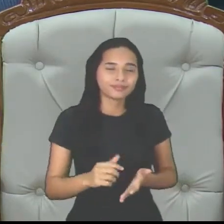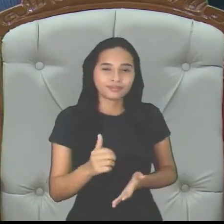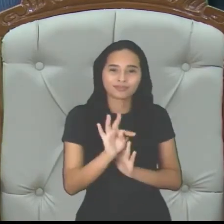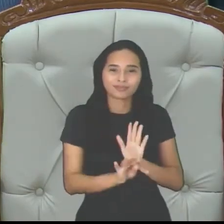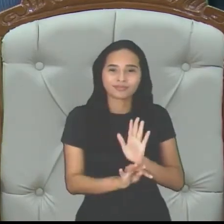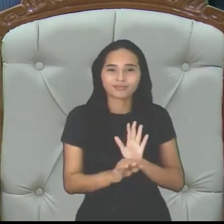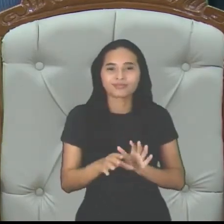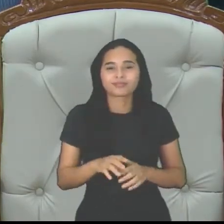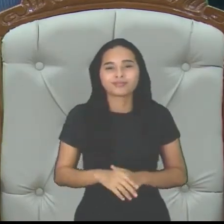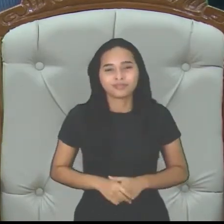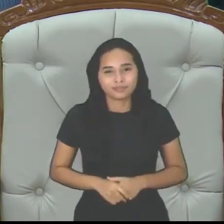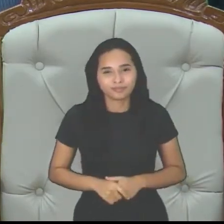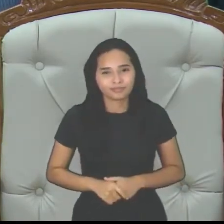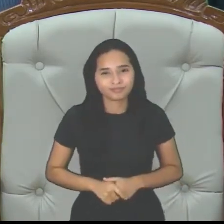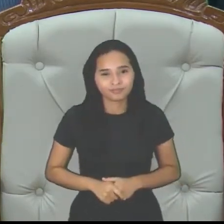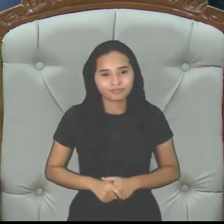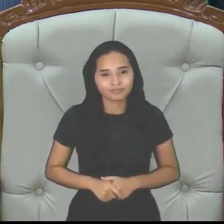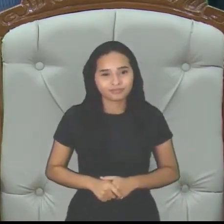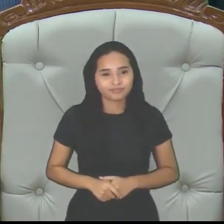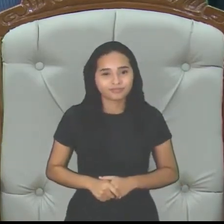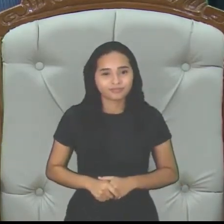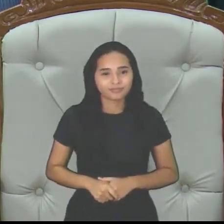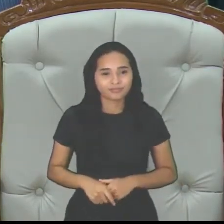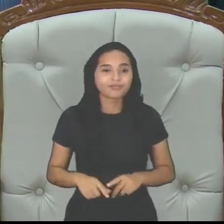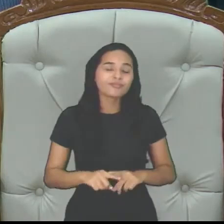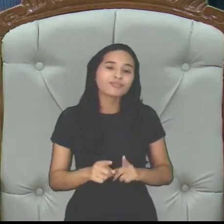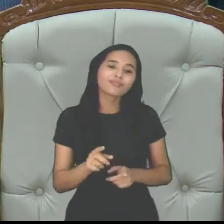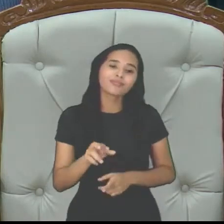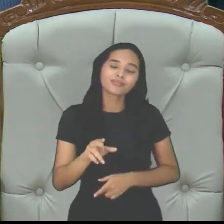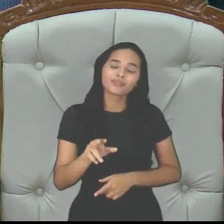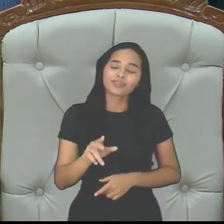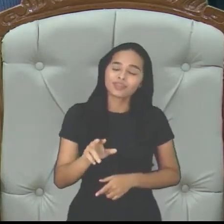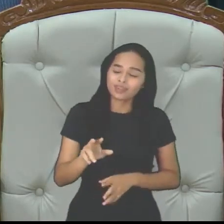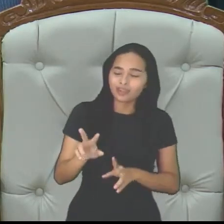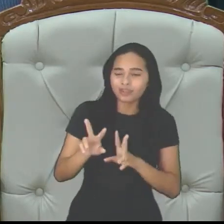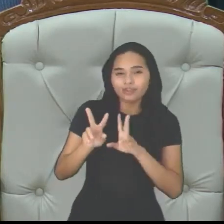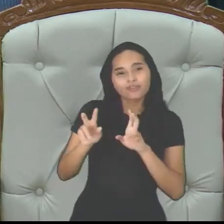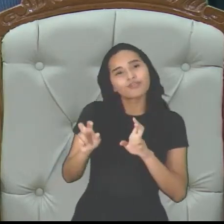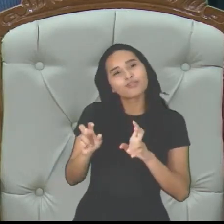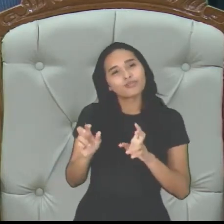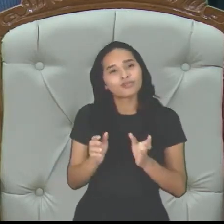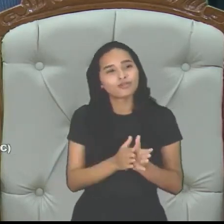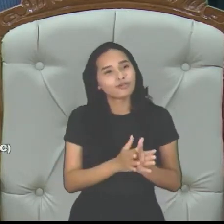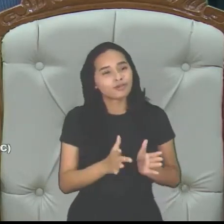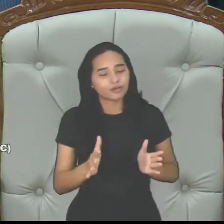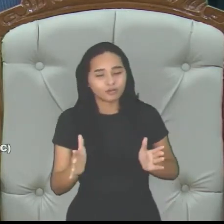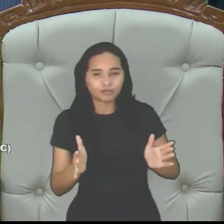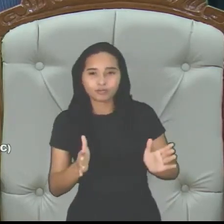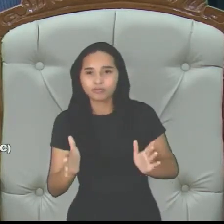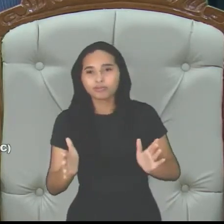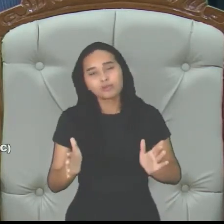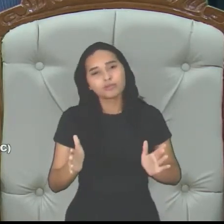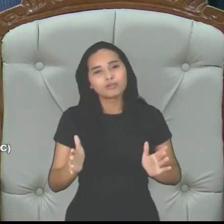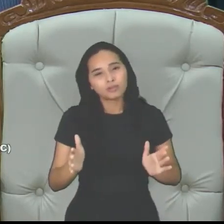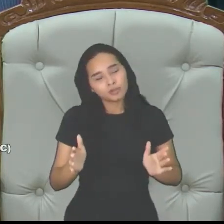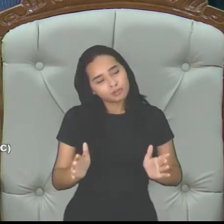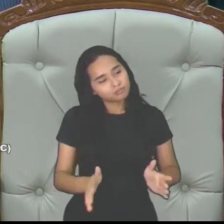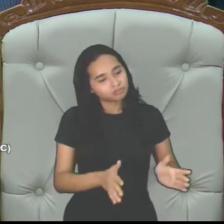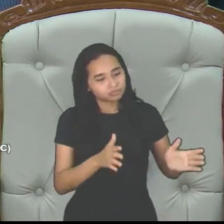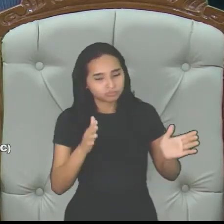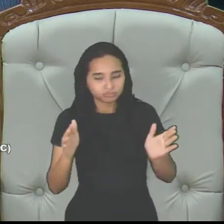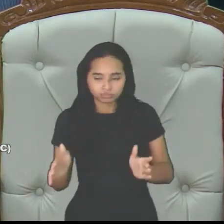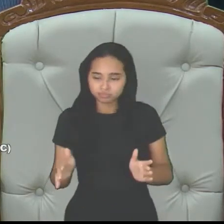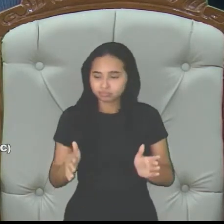6. Mas, irmãos, acerca dos tempos e das estações,